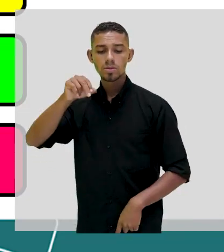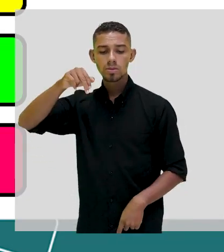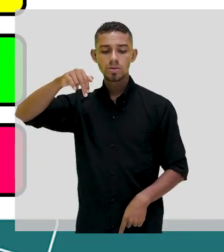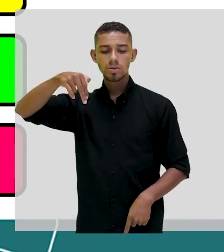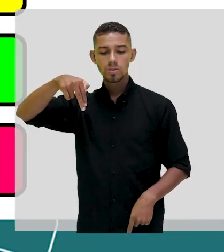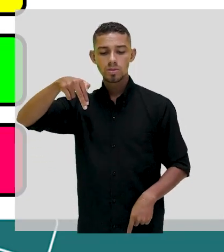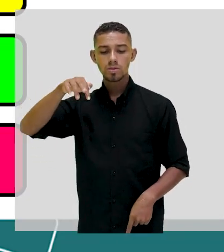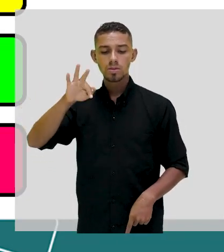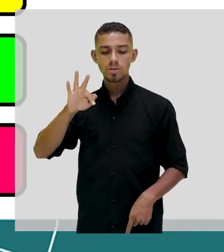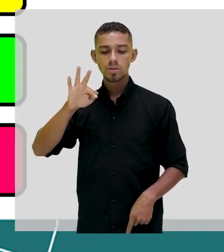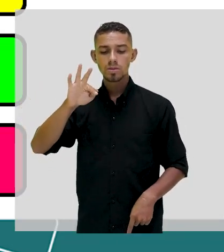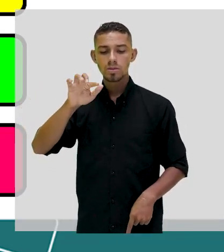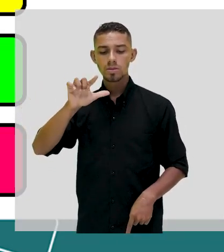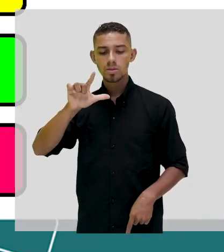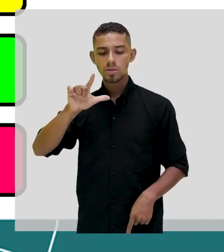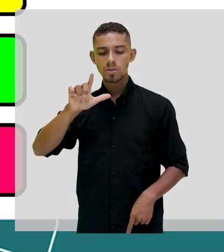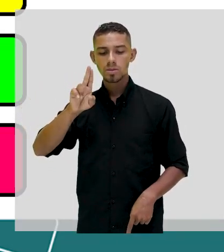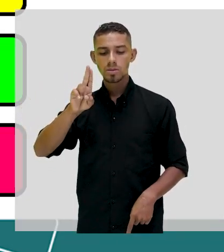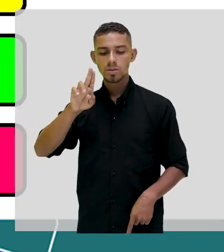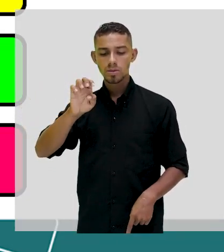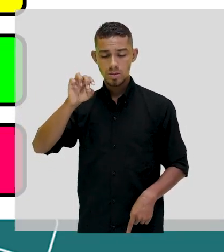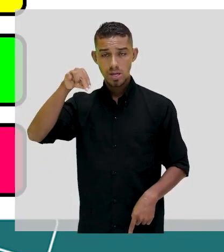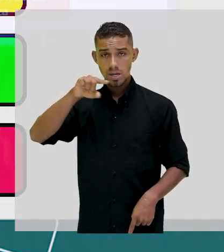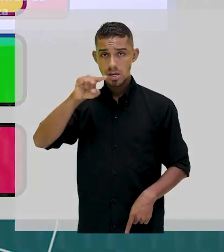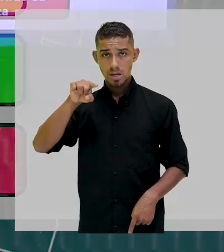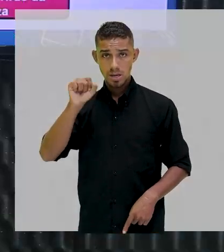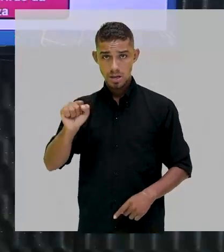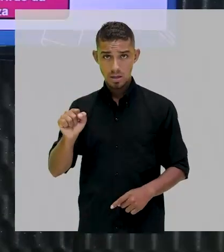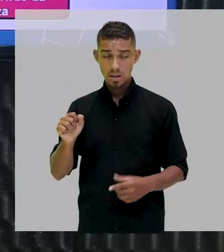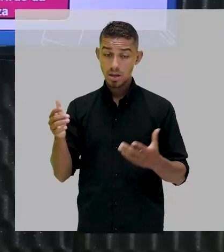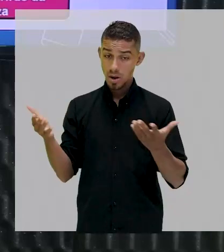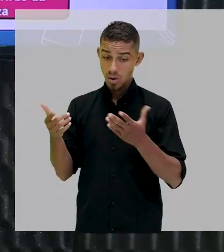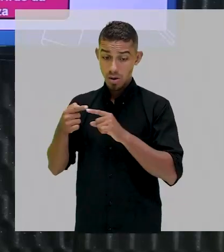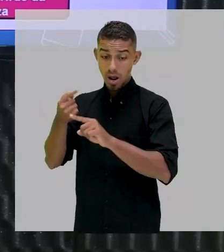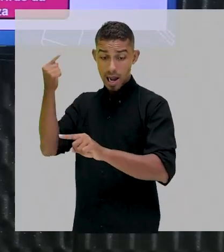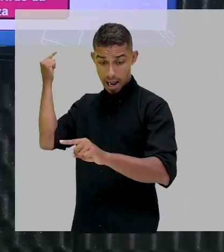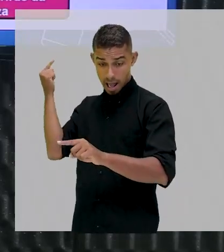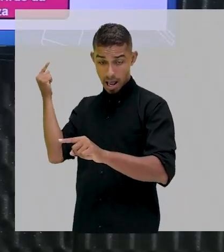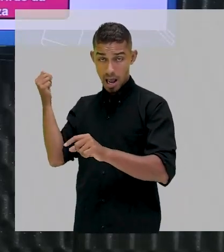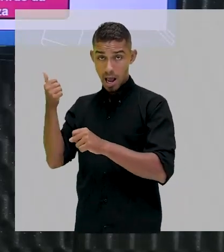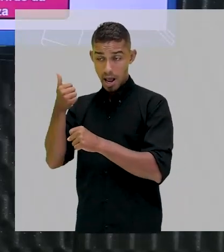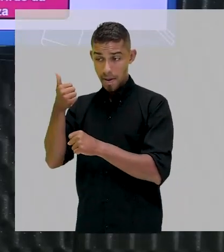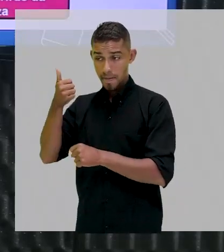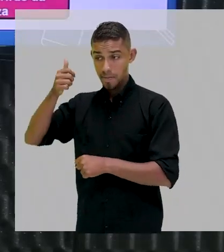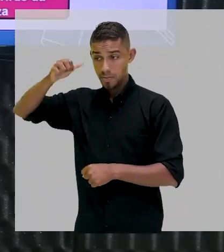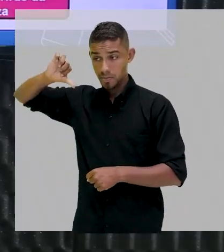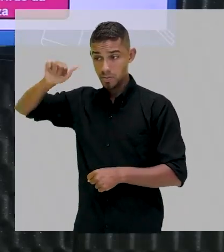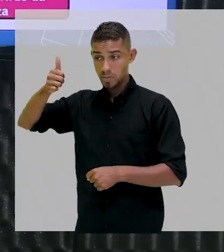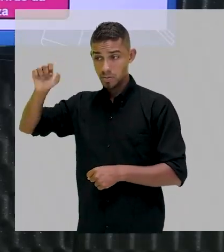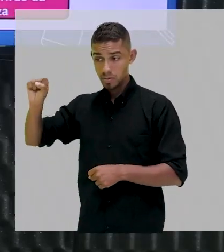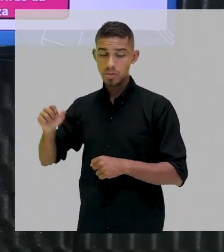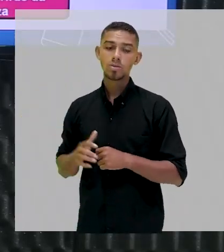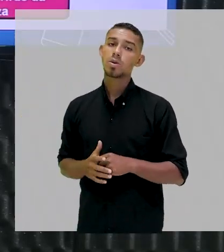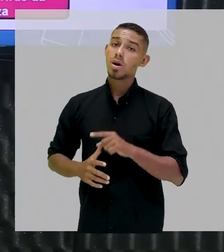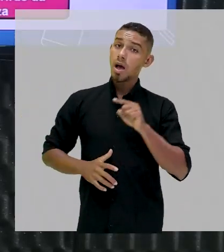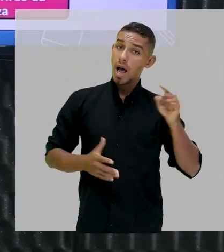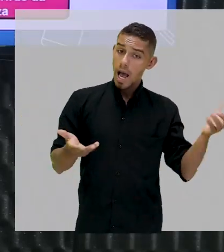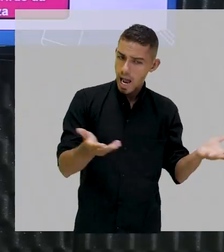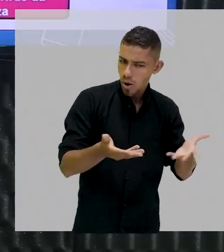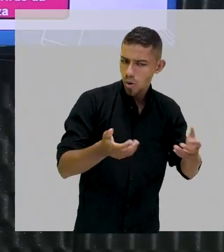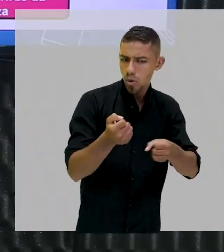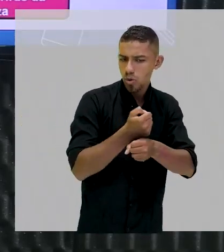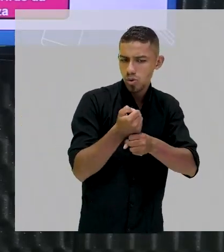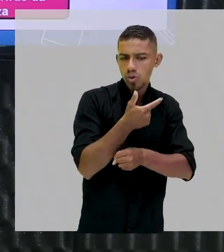Nós estamos vivendo num momento de pandemia. Nesse período aqui, ó, teve a pandemia